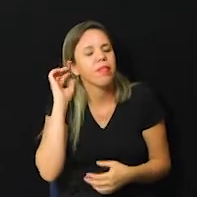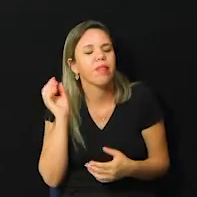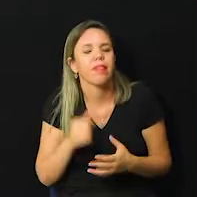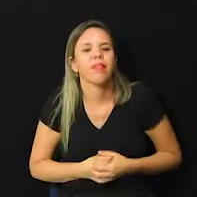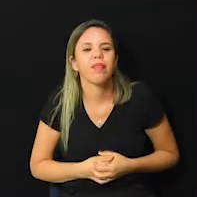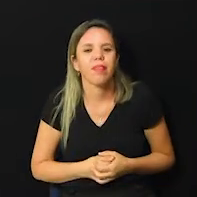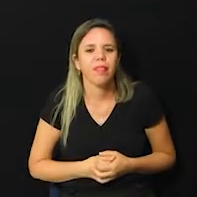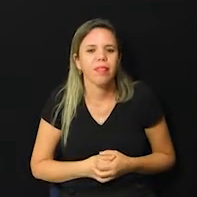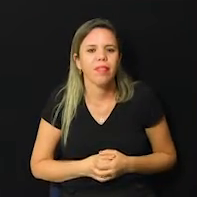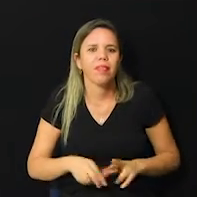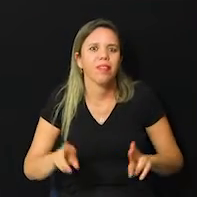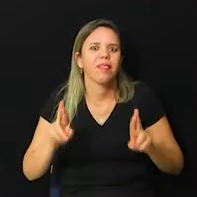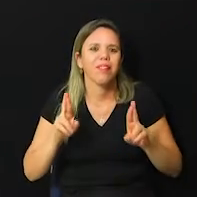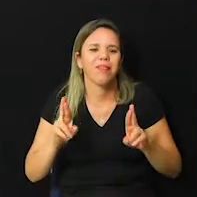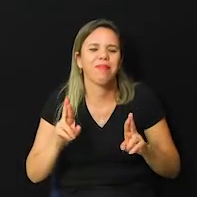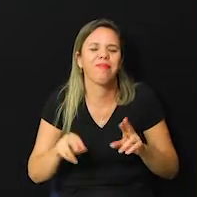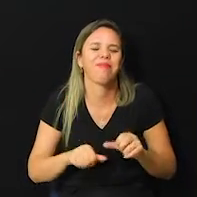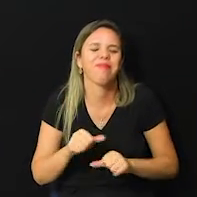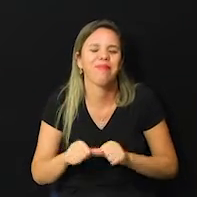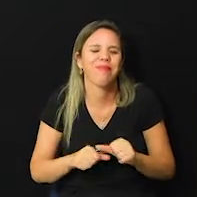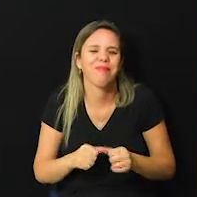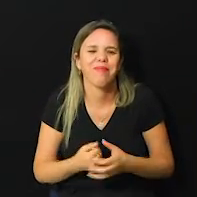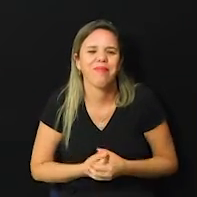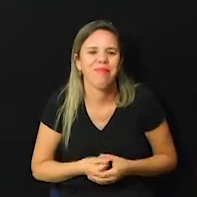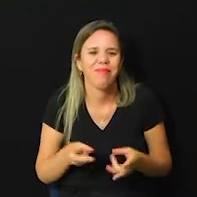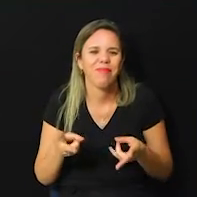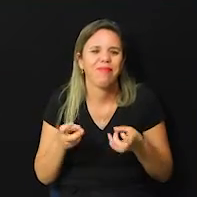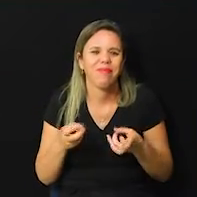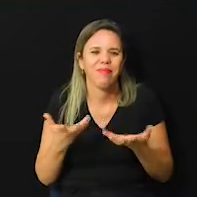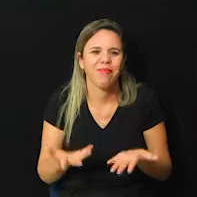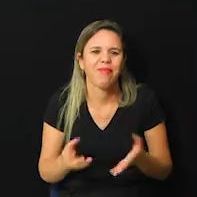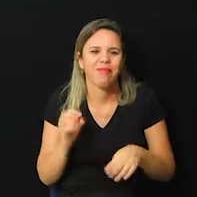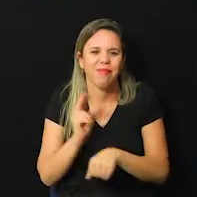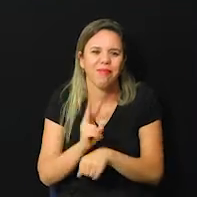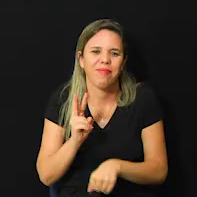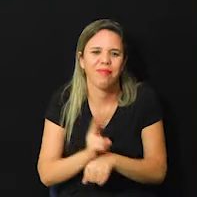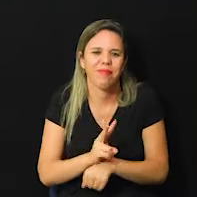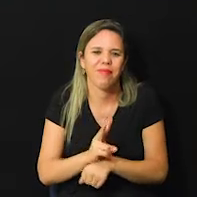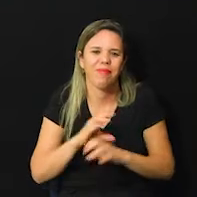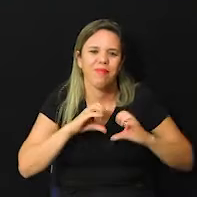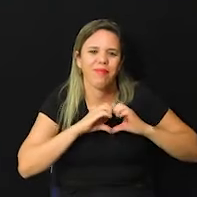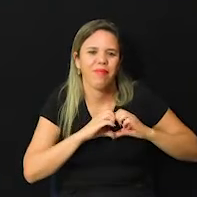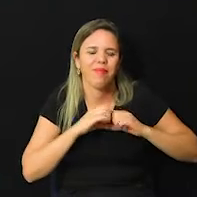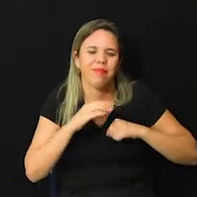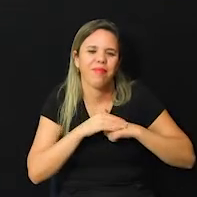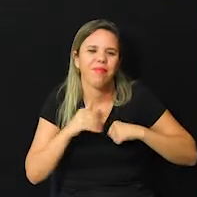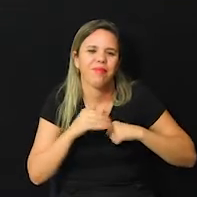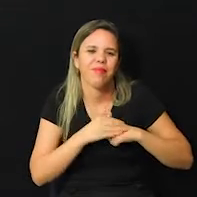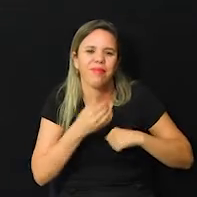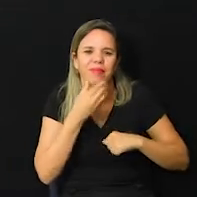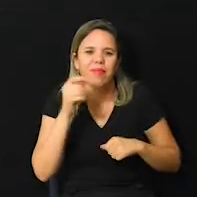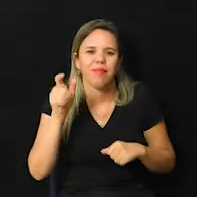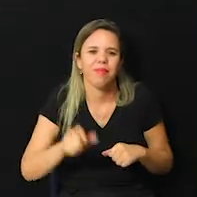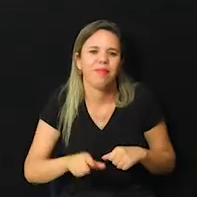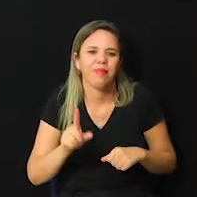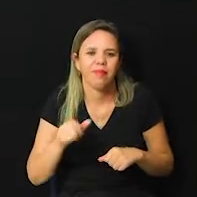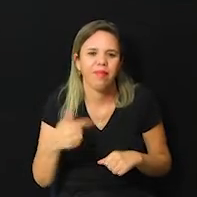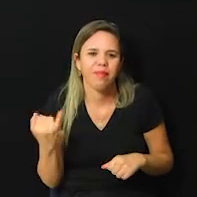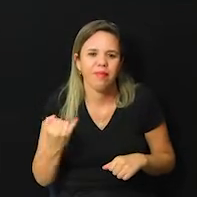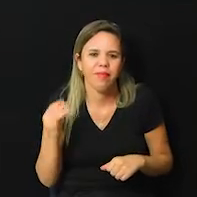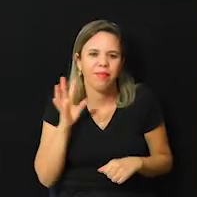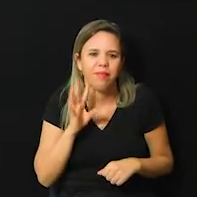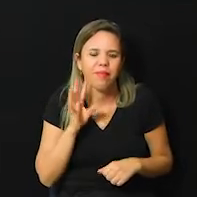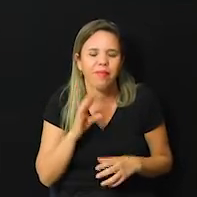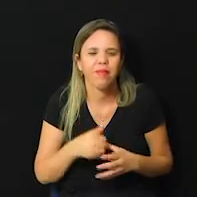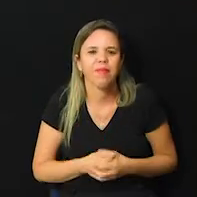Você torce para que a criou um amor aí pelo garoto né